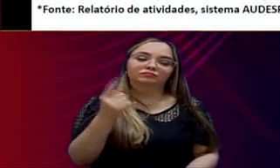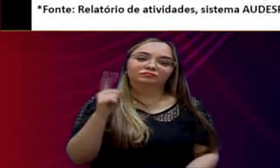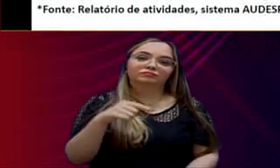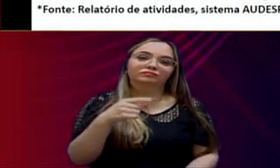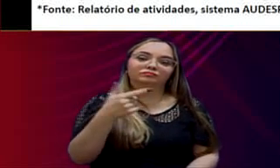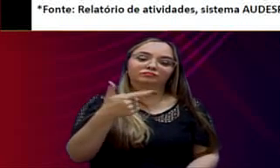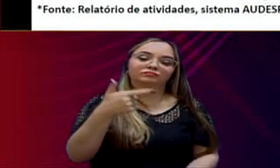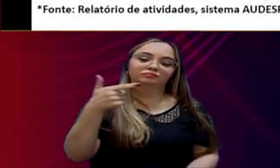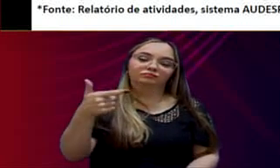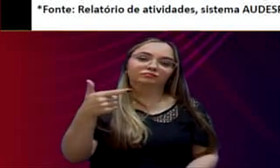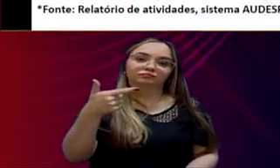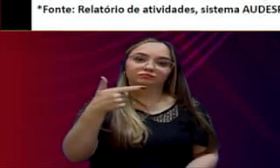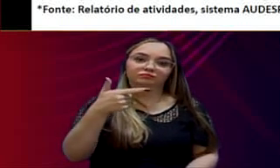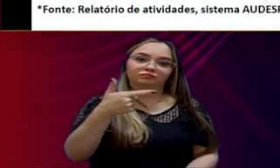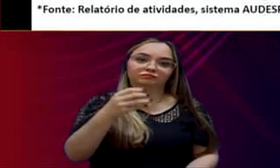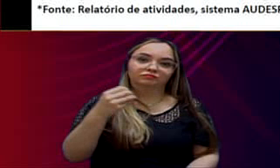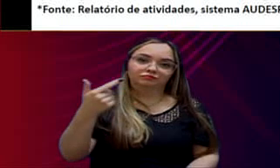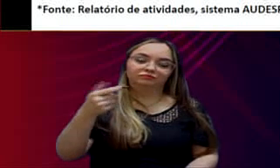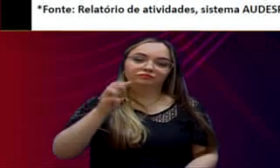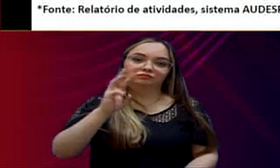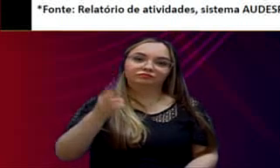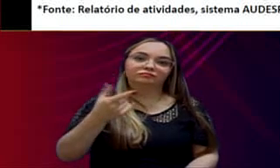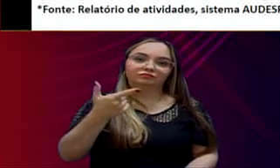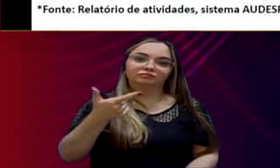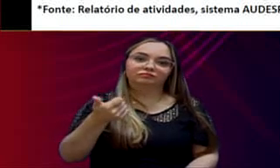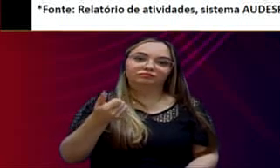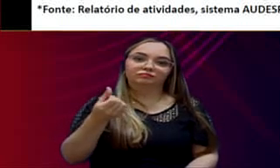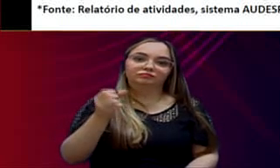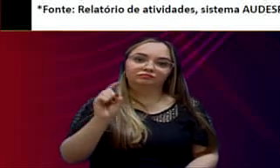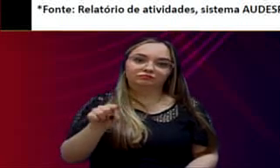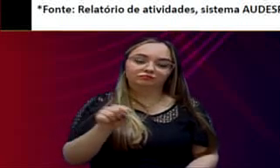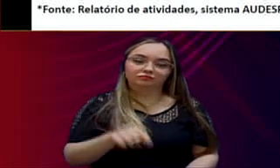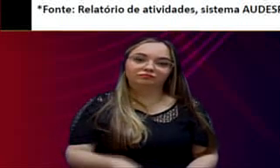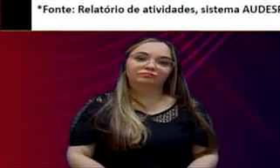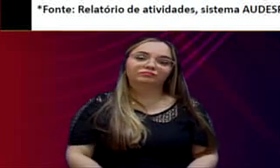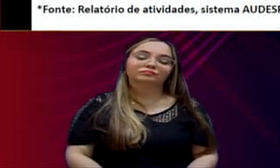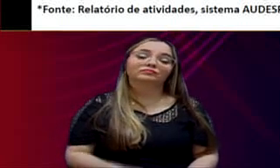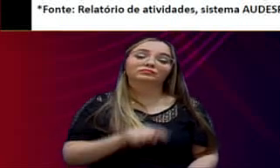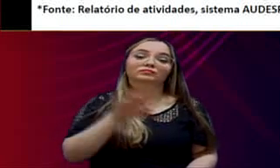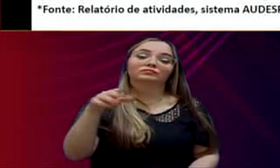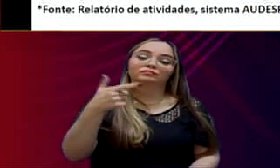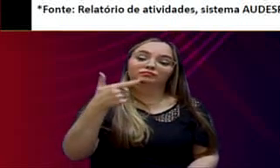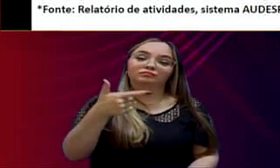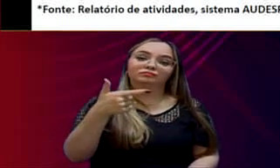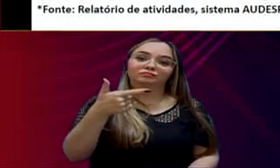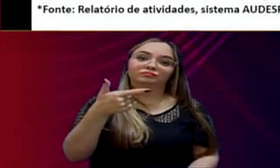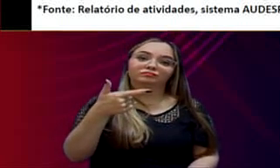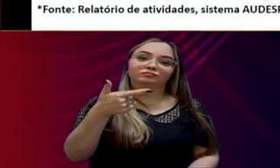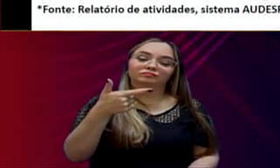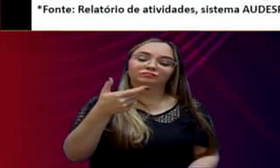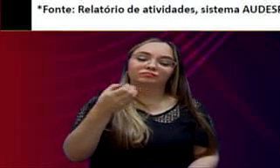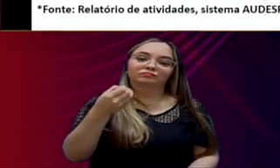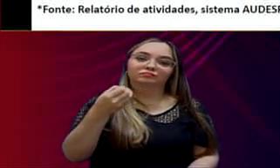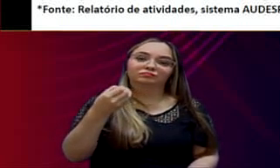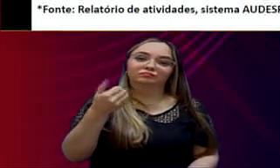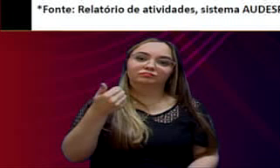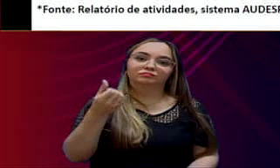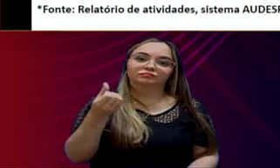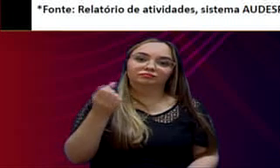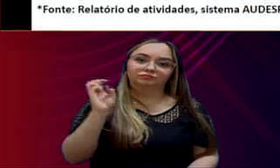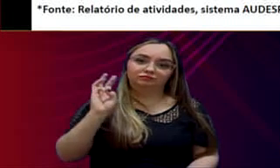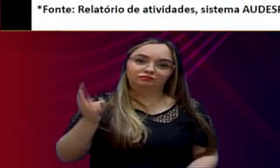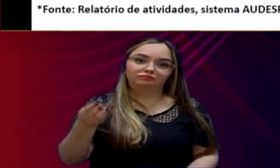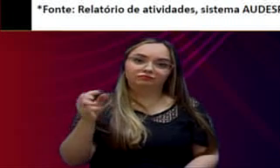de 202 milhões 216 mil desses milhões de